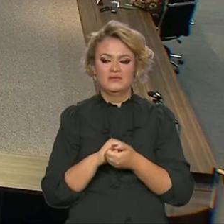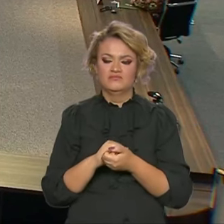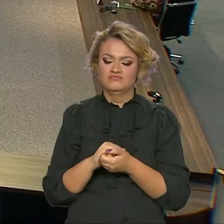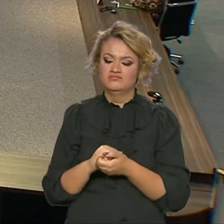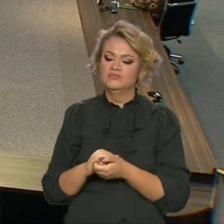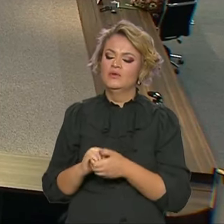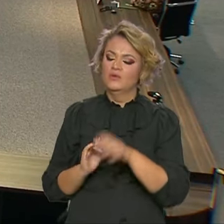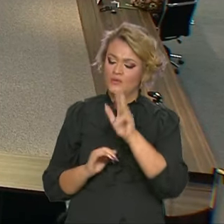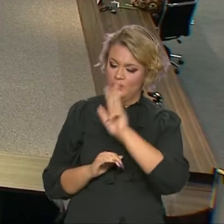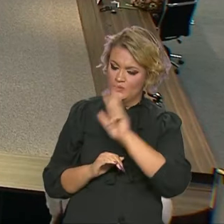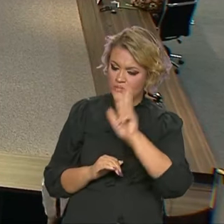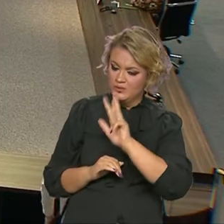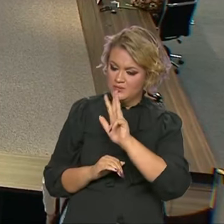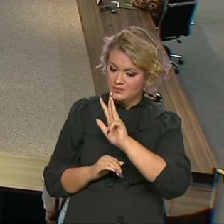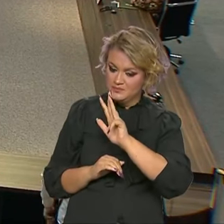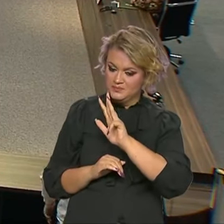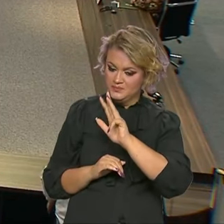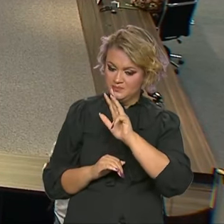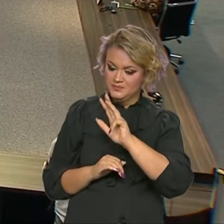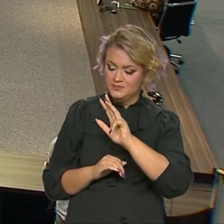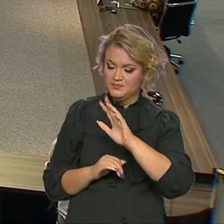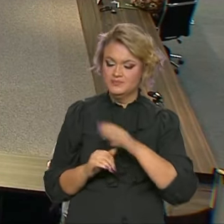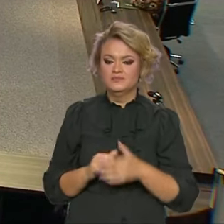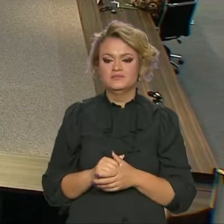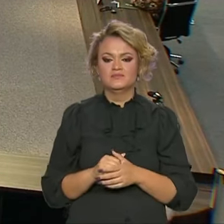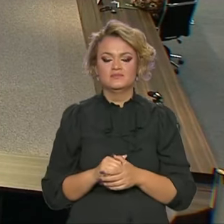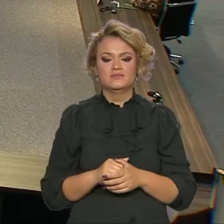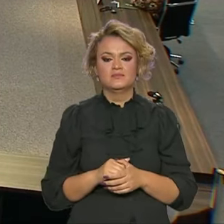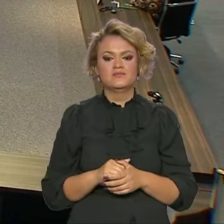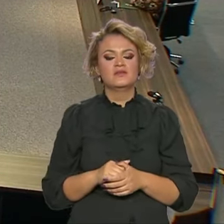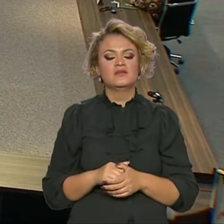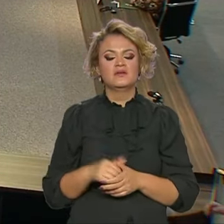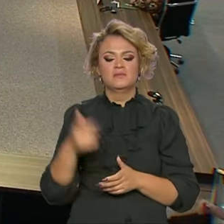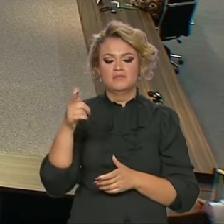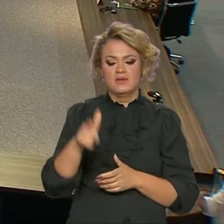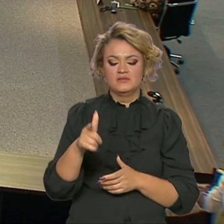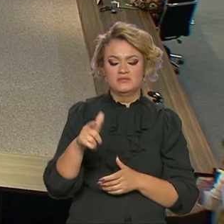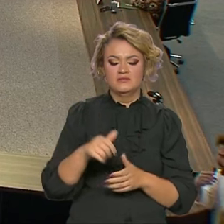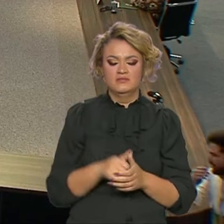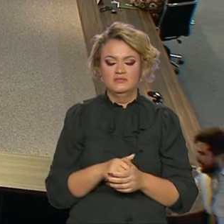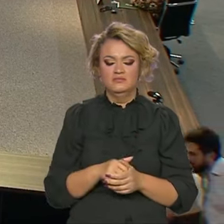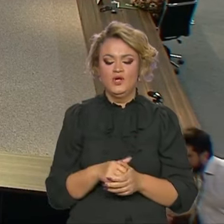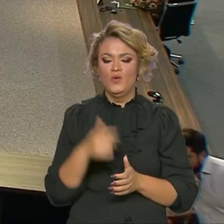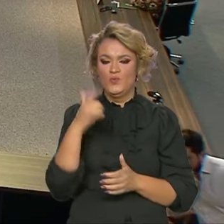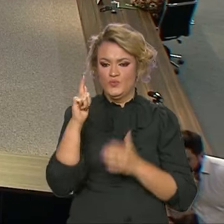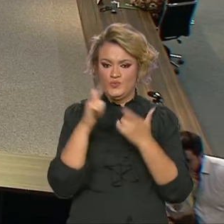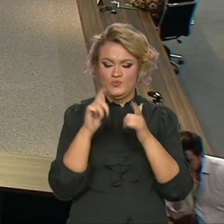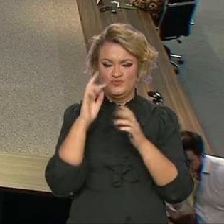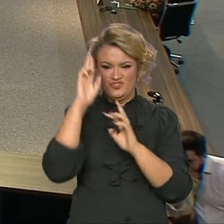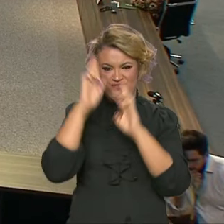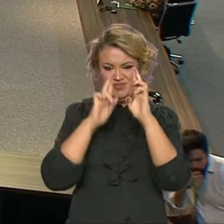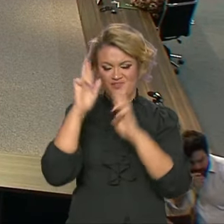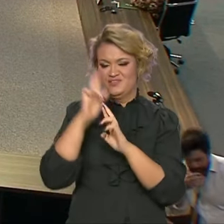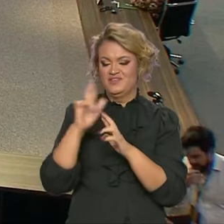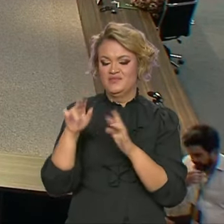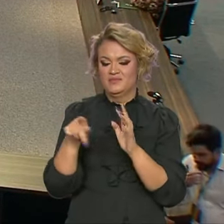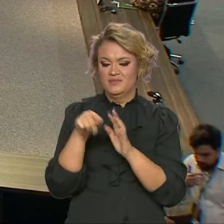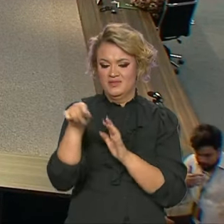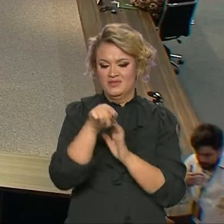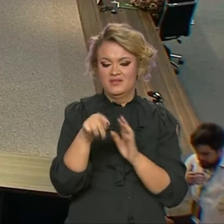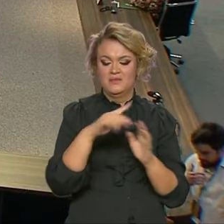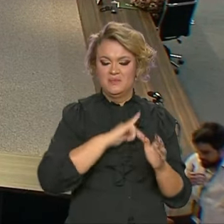presidente Luiz Inácio Lula da Silva, em seu nome, todos os chefes de